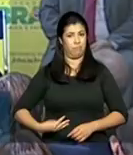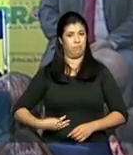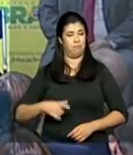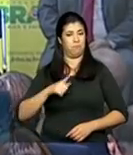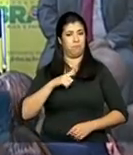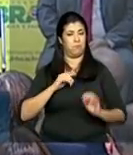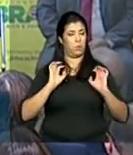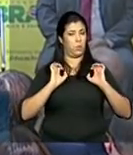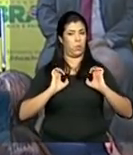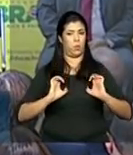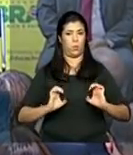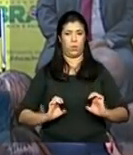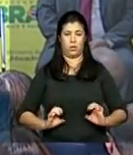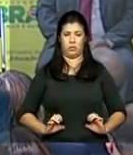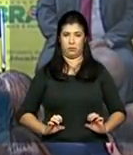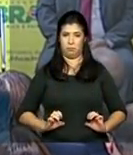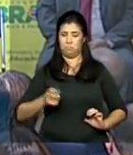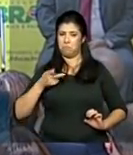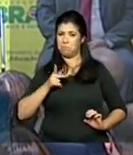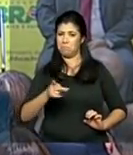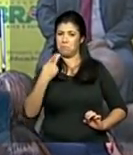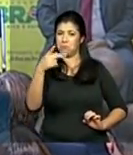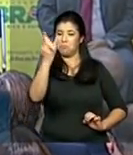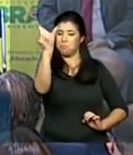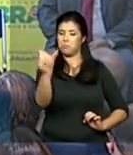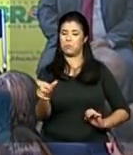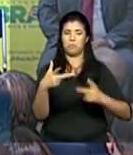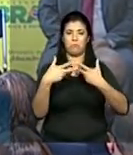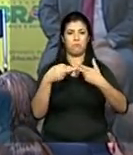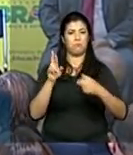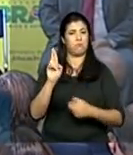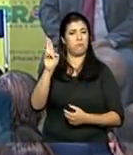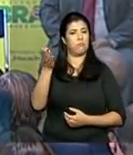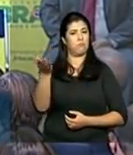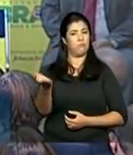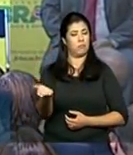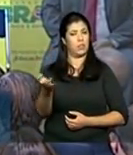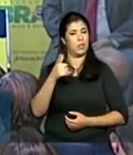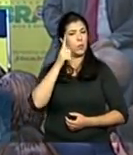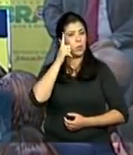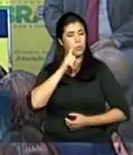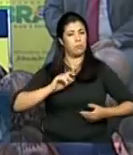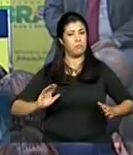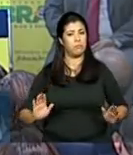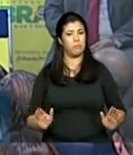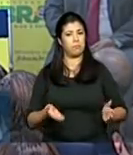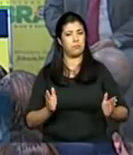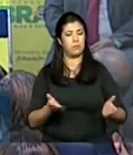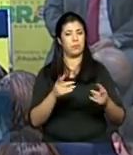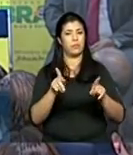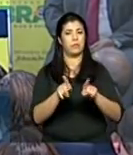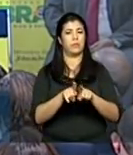discreto, né, como é sempre a sua característica, conseguiu impulsionar, né, e